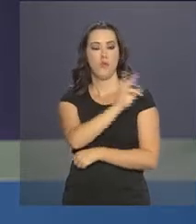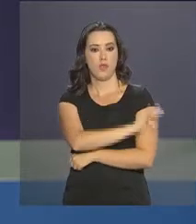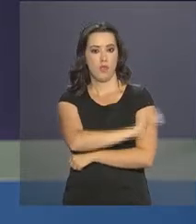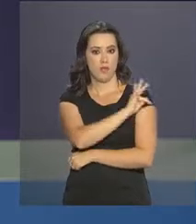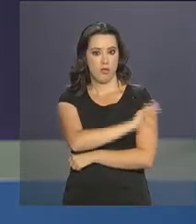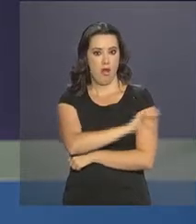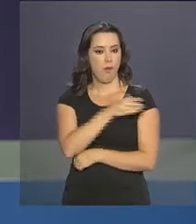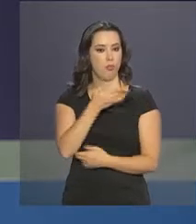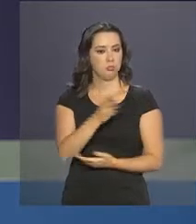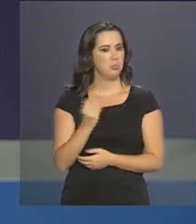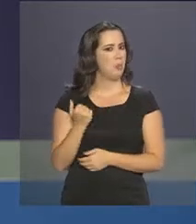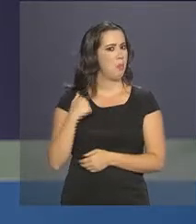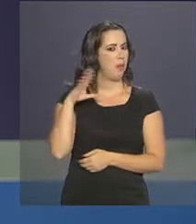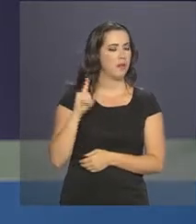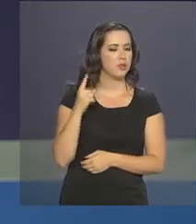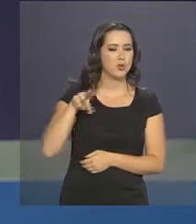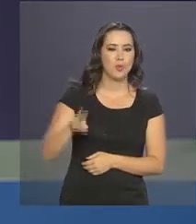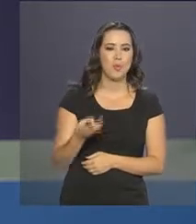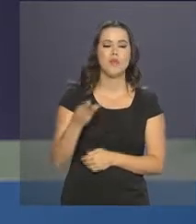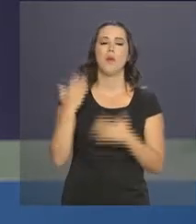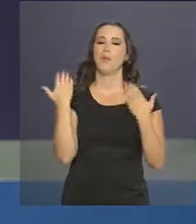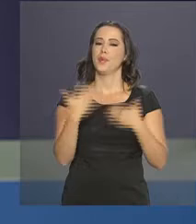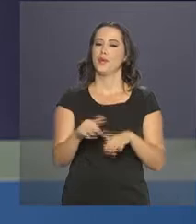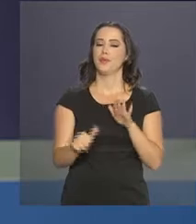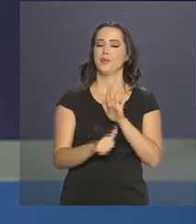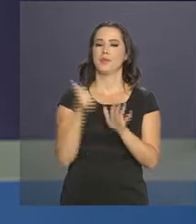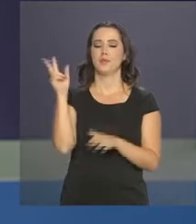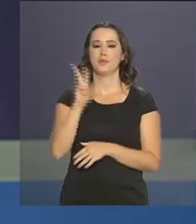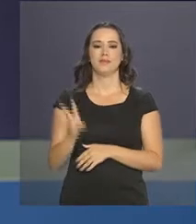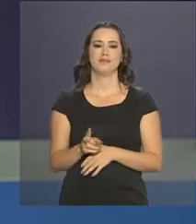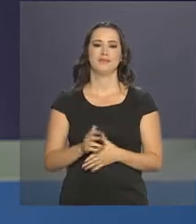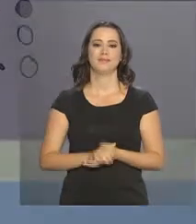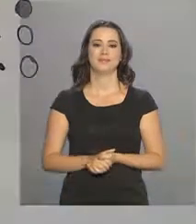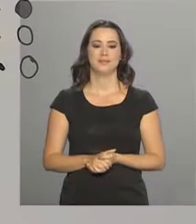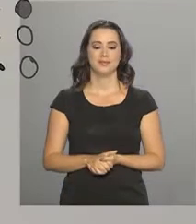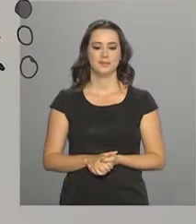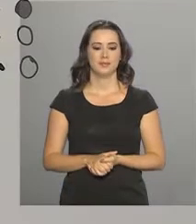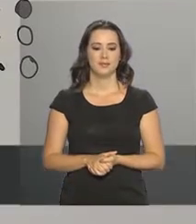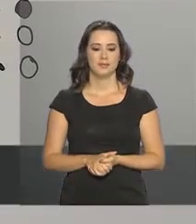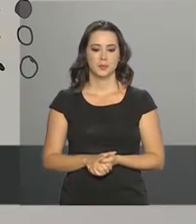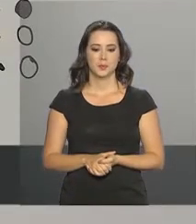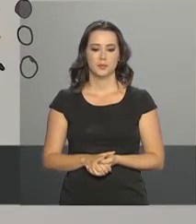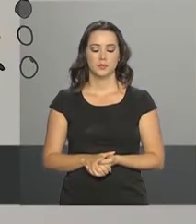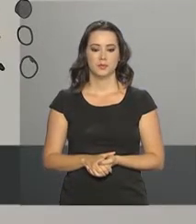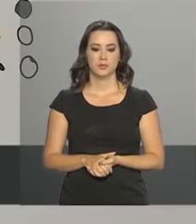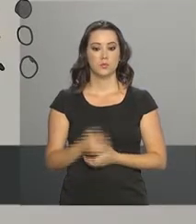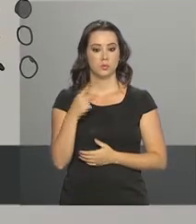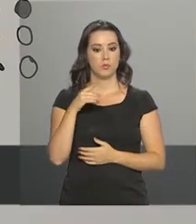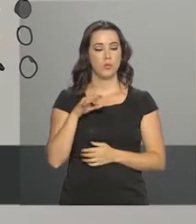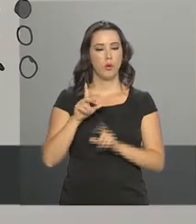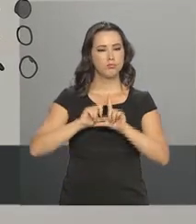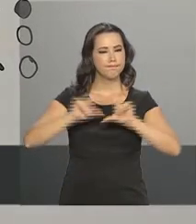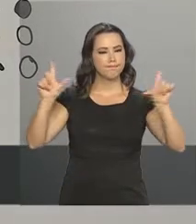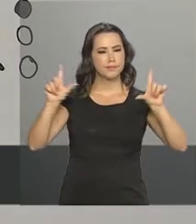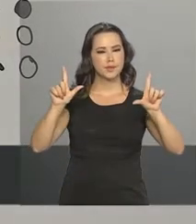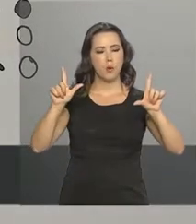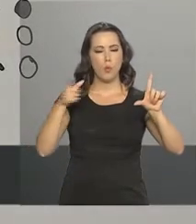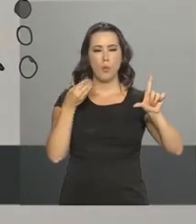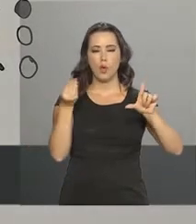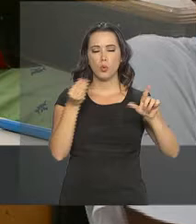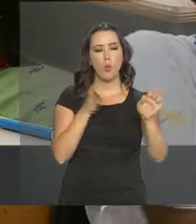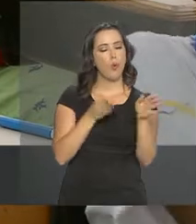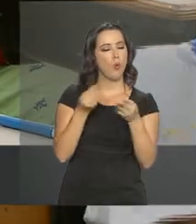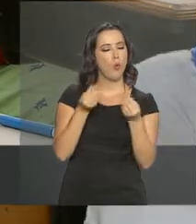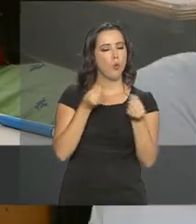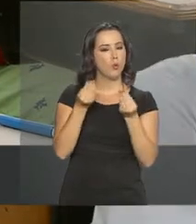de alunos em todo o brasil fizeram a prova pela primeira vez no quadro as orientações para a